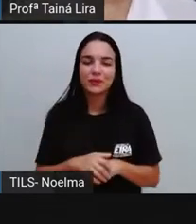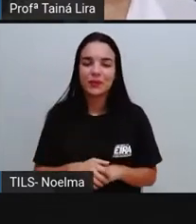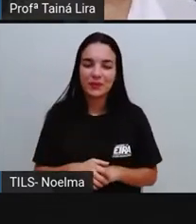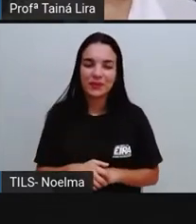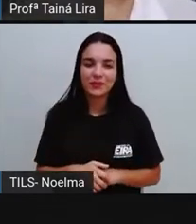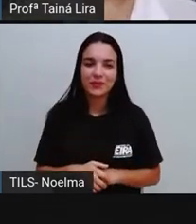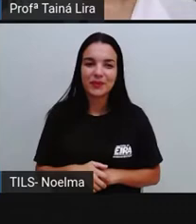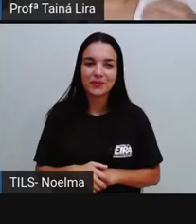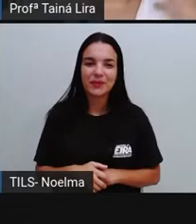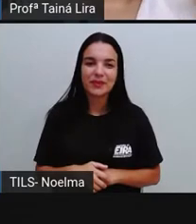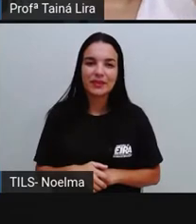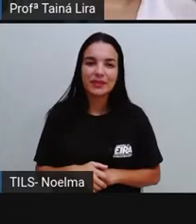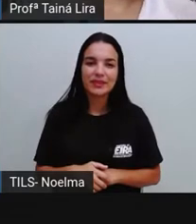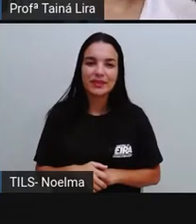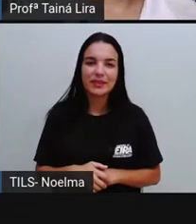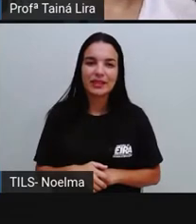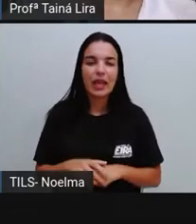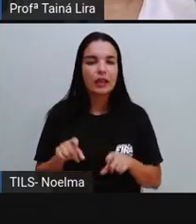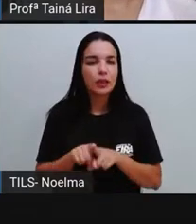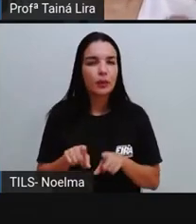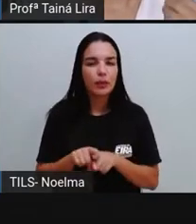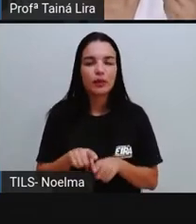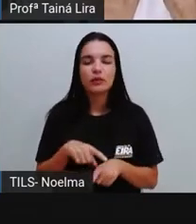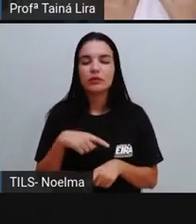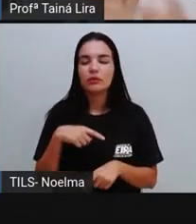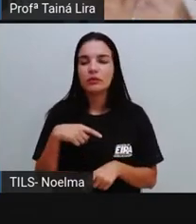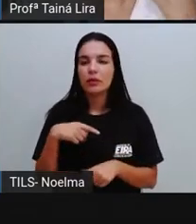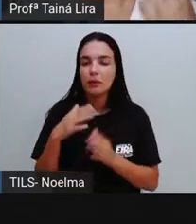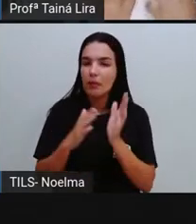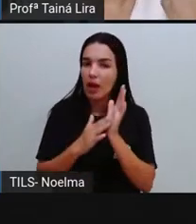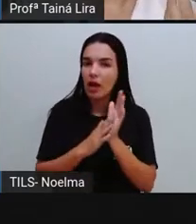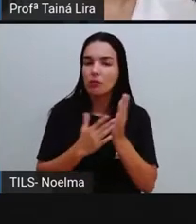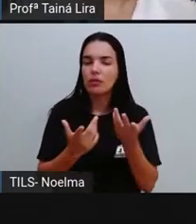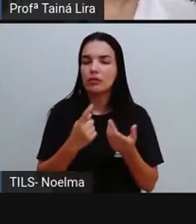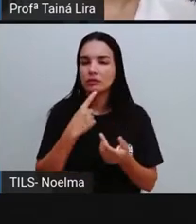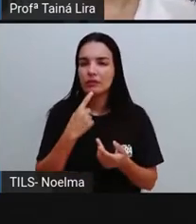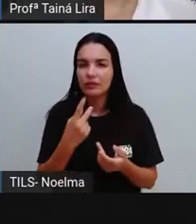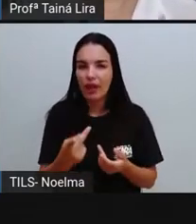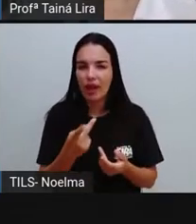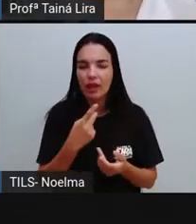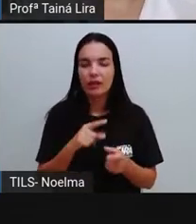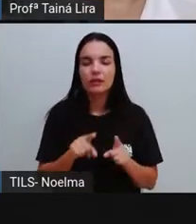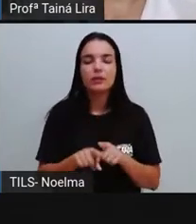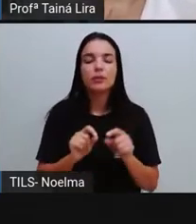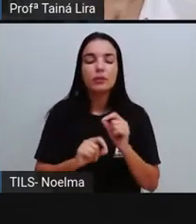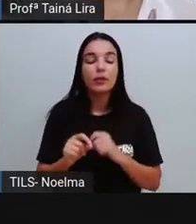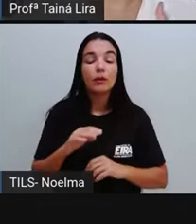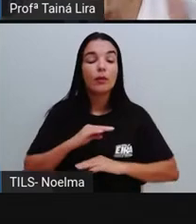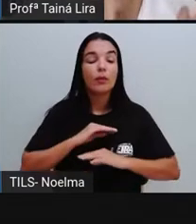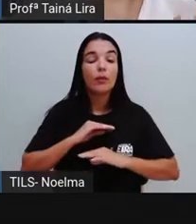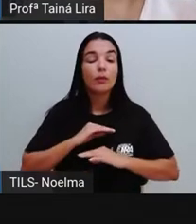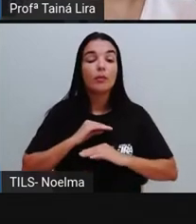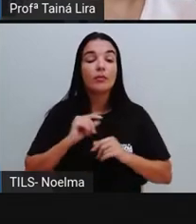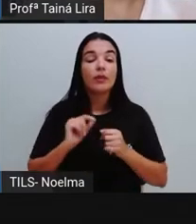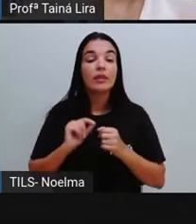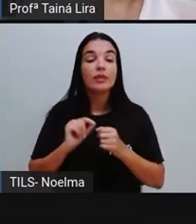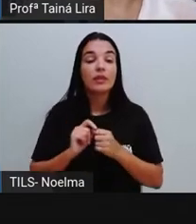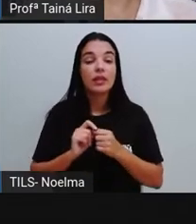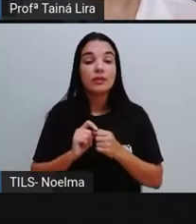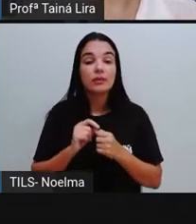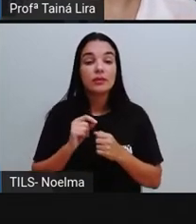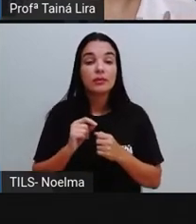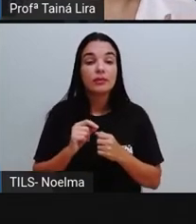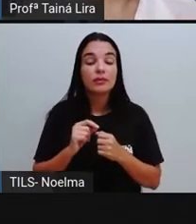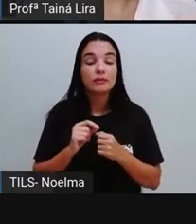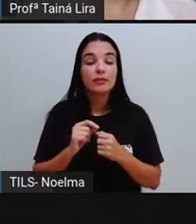palma, né? E além da nossa fala. Como é que a gente pode produzir som com o nosso corpo, além da